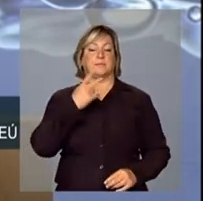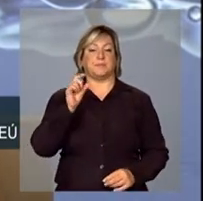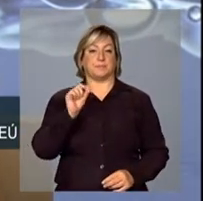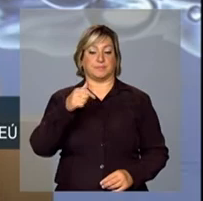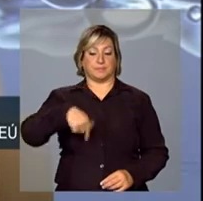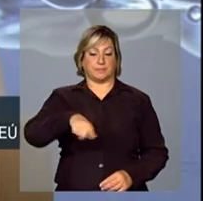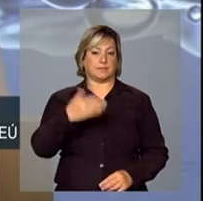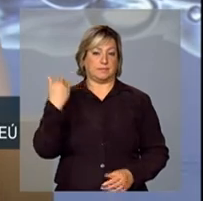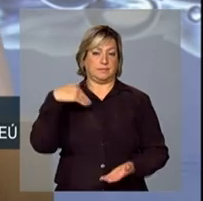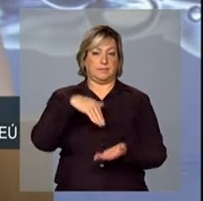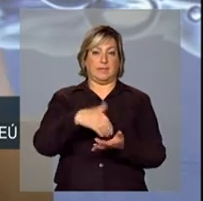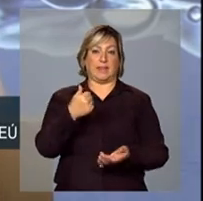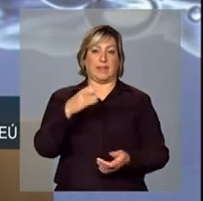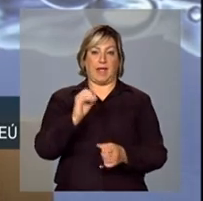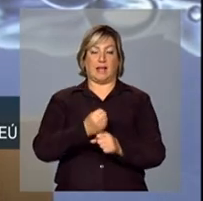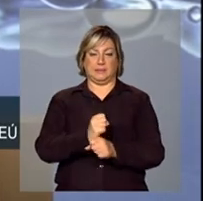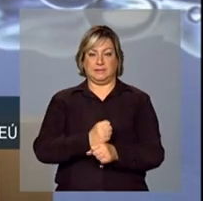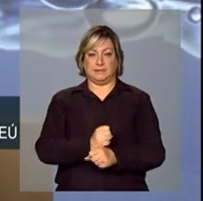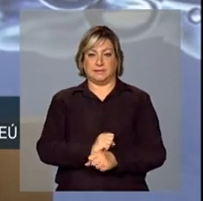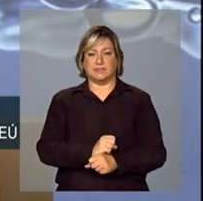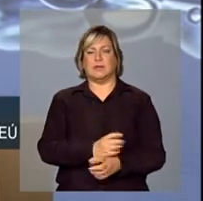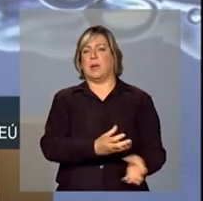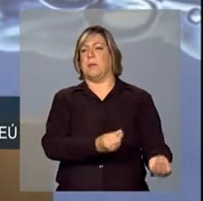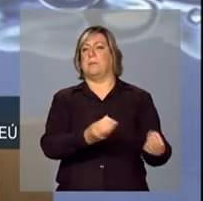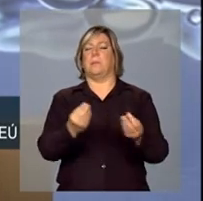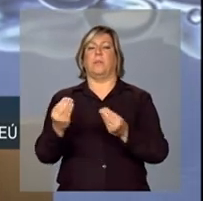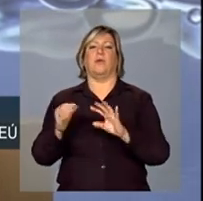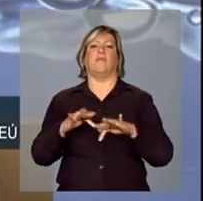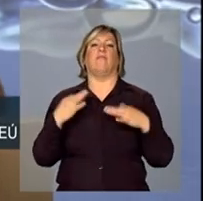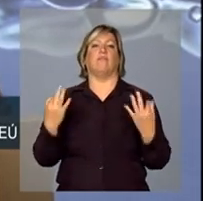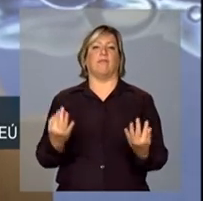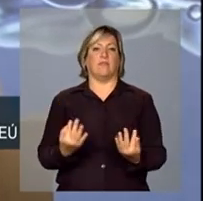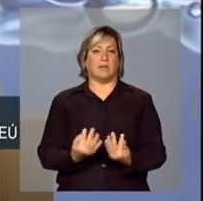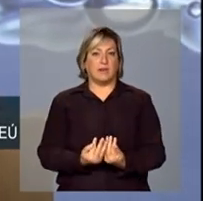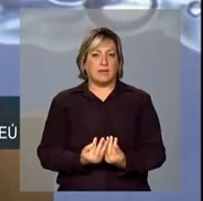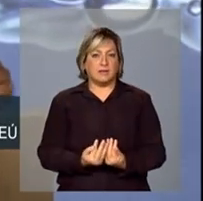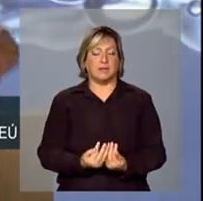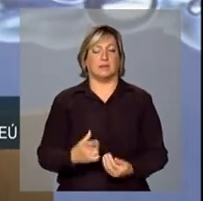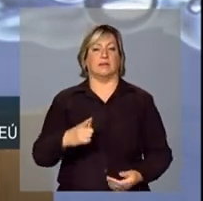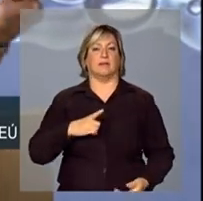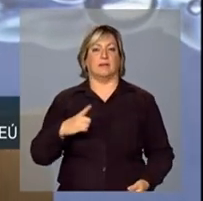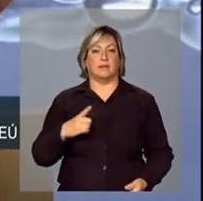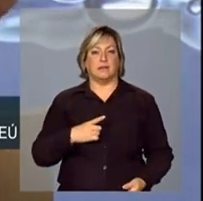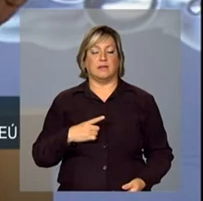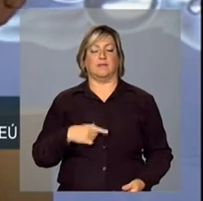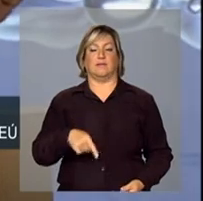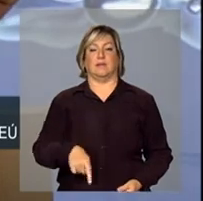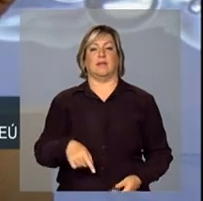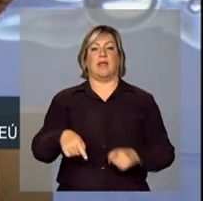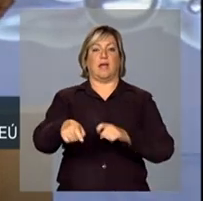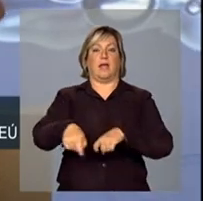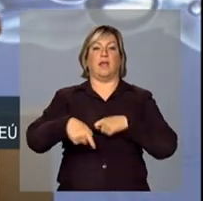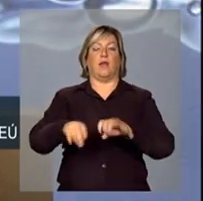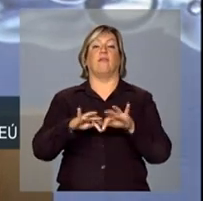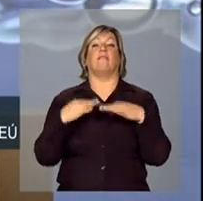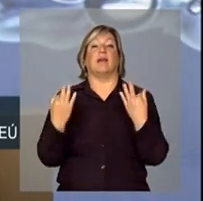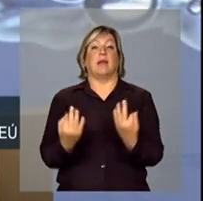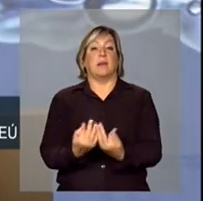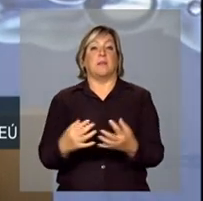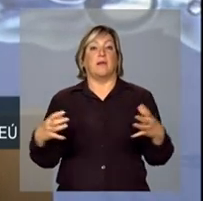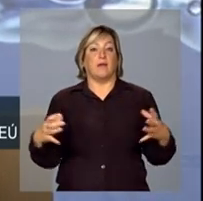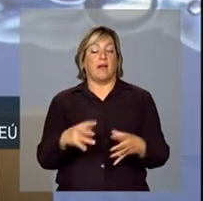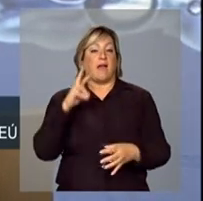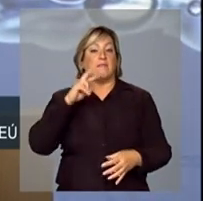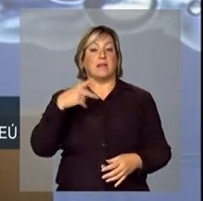nesses 10 anos foram milhares de famílias que passaram na agricultura familiar a ver seu